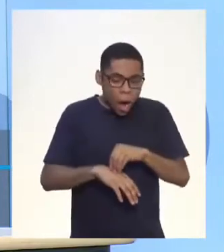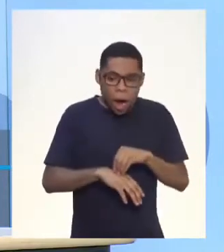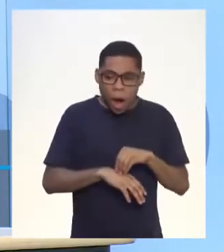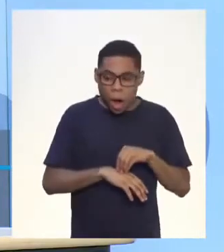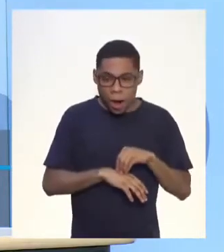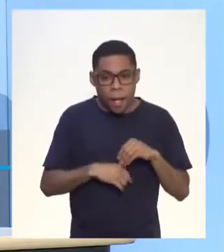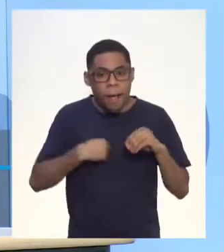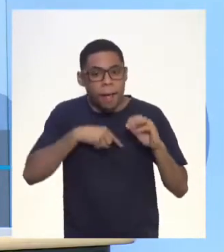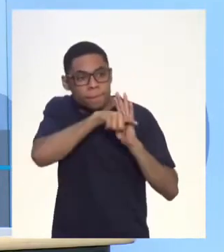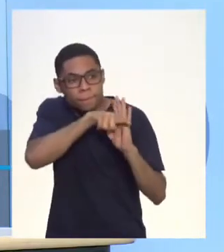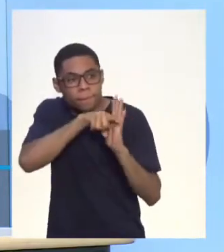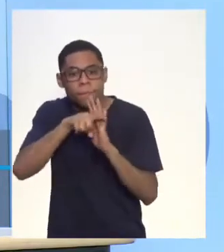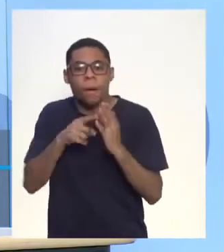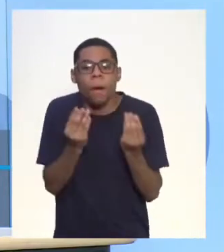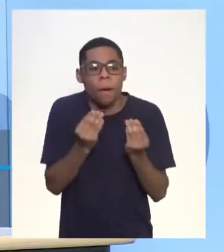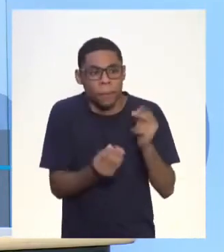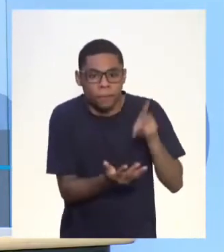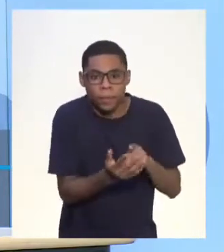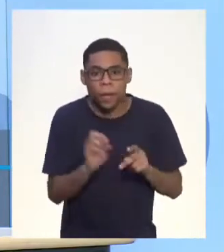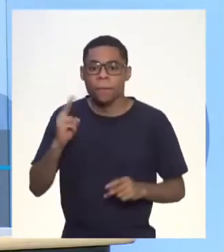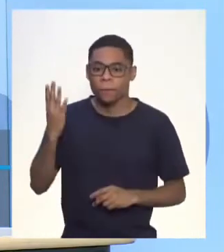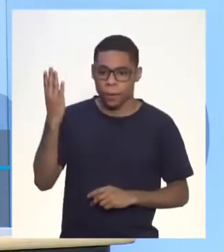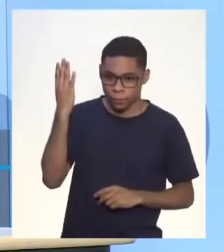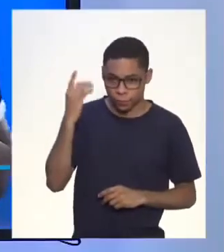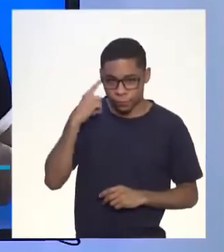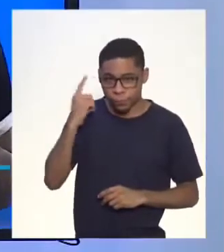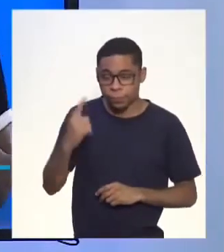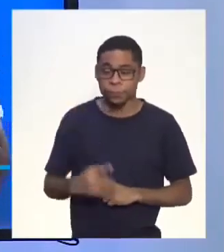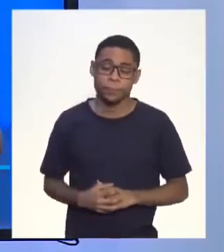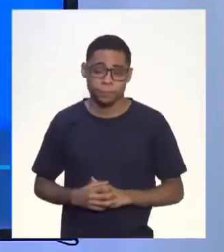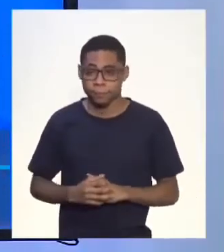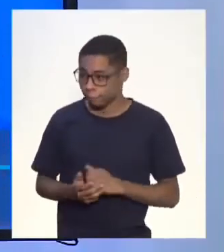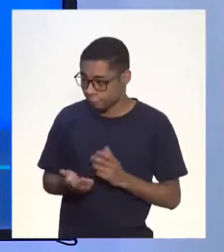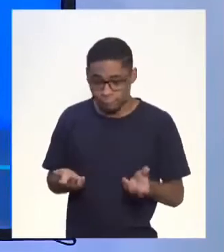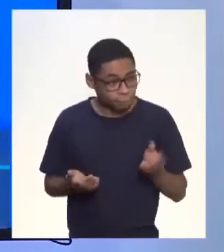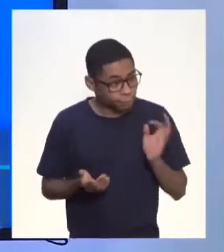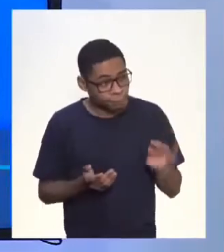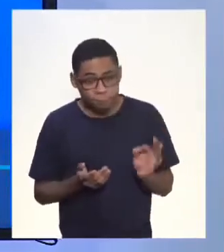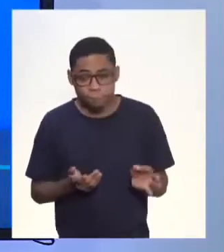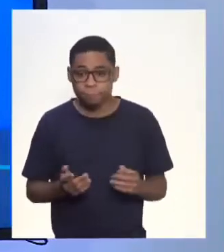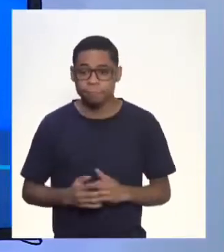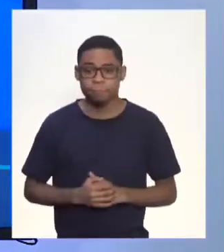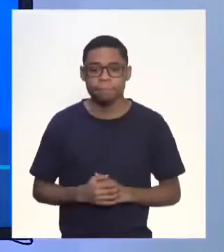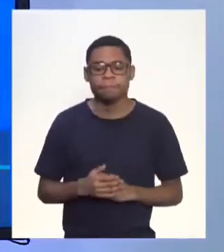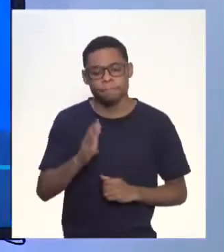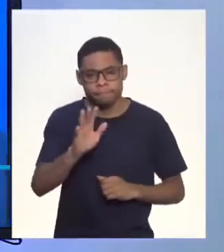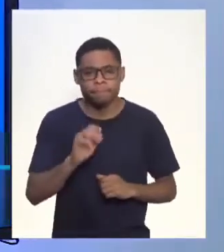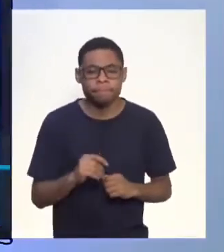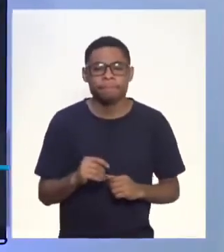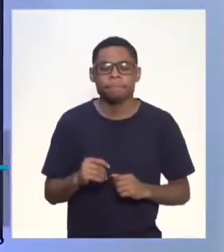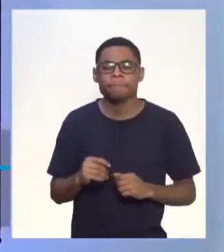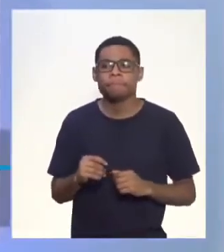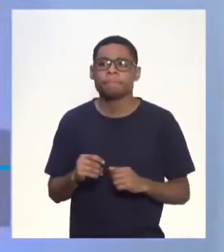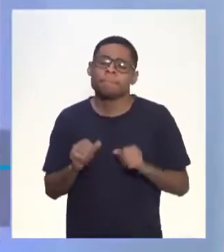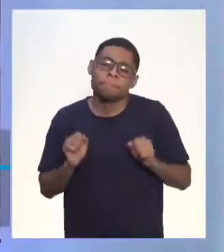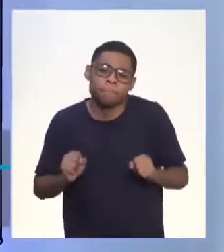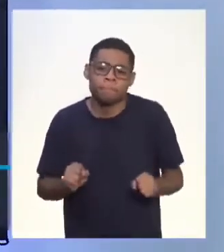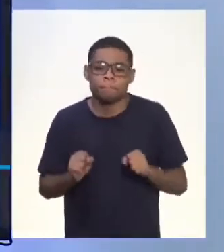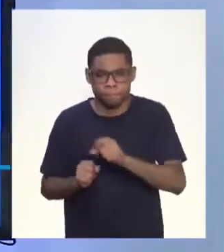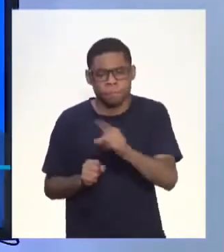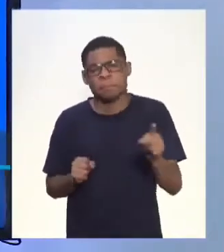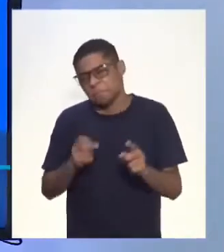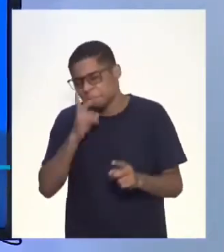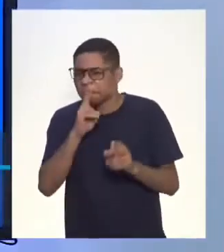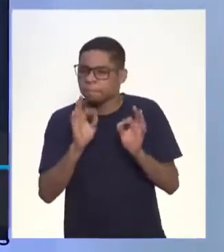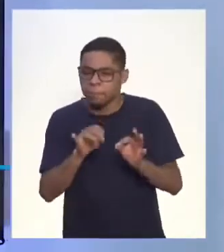avaliar essas informações, não é isso, Silene? Exatamente. Então, vamos lá. Provavelmente, vocês perceberam,